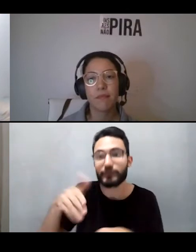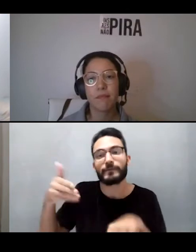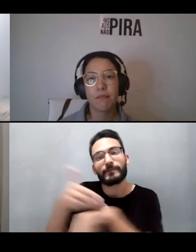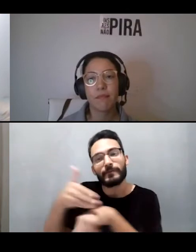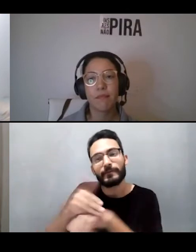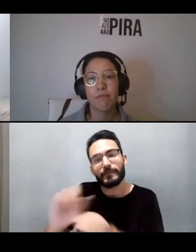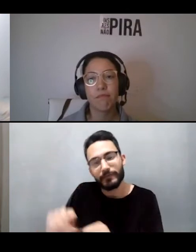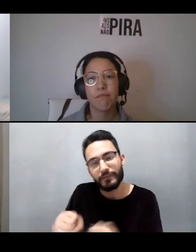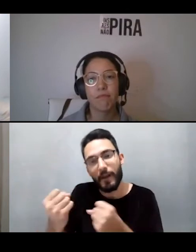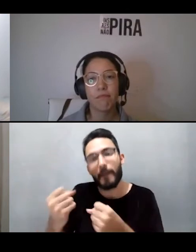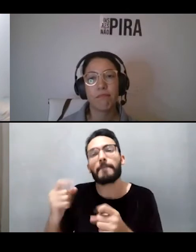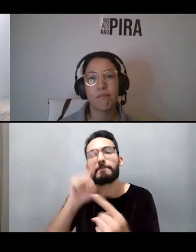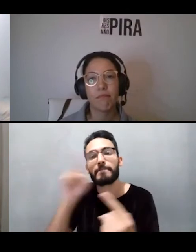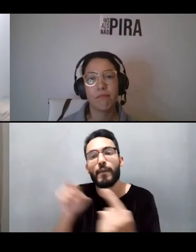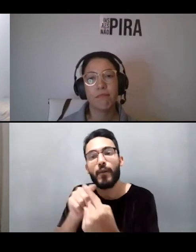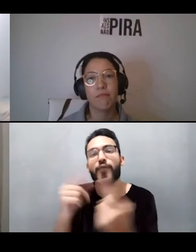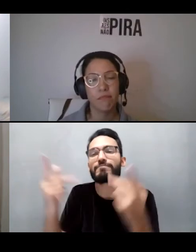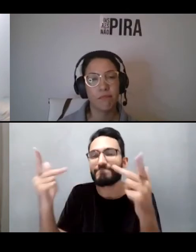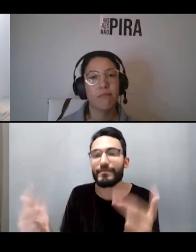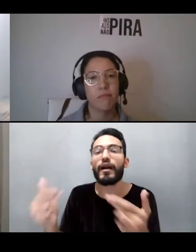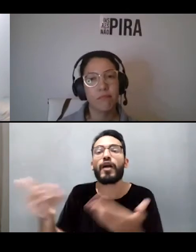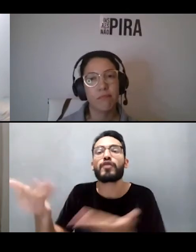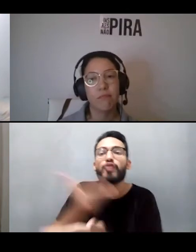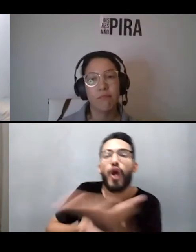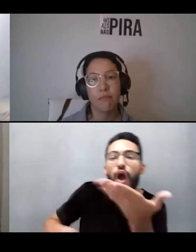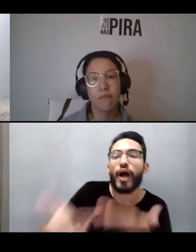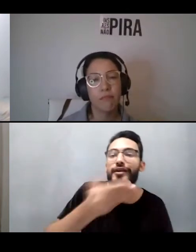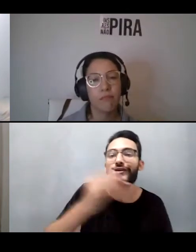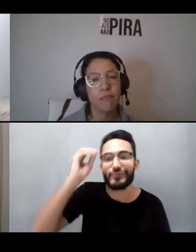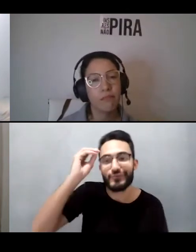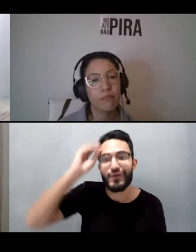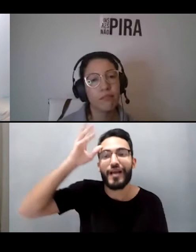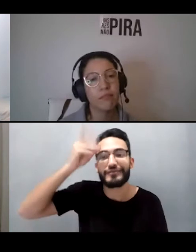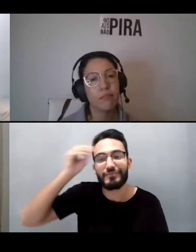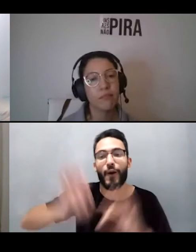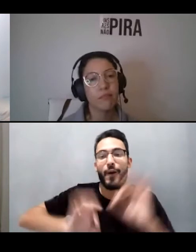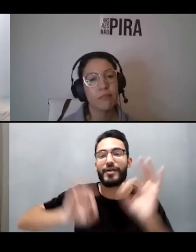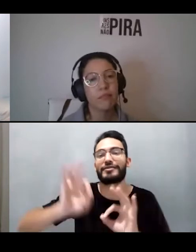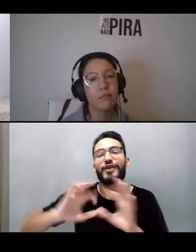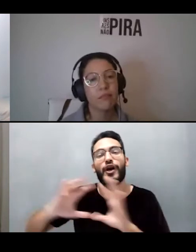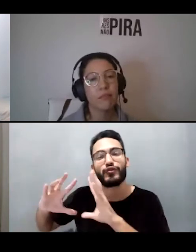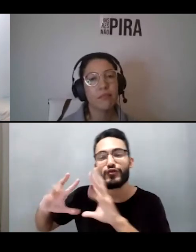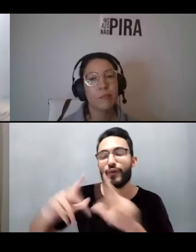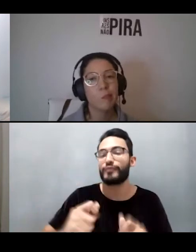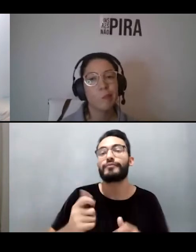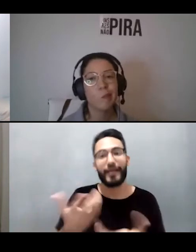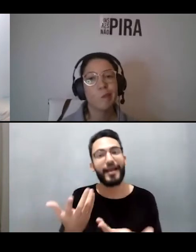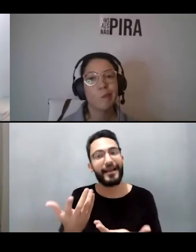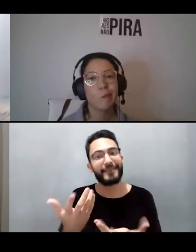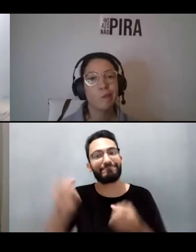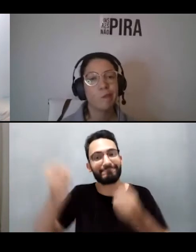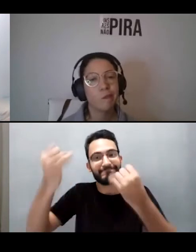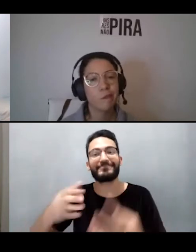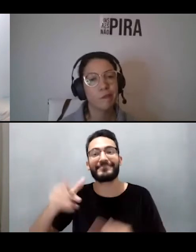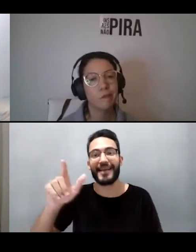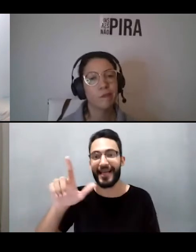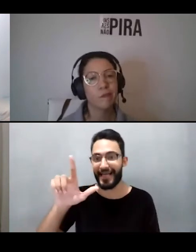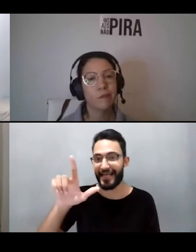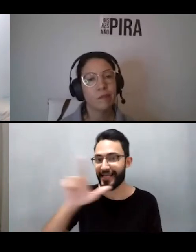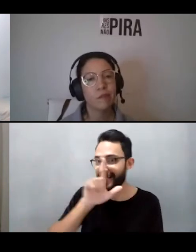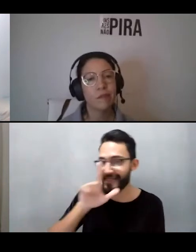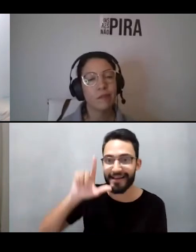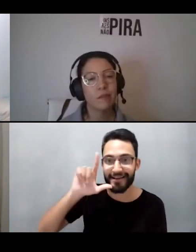mesmo propósito e possibilitem essa troca de conhecimento na organização como um todo, né? Então, um pouco do que a Lê também mostrou, né? A